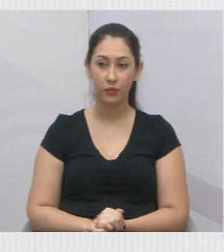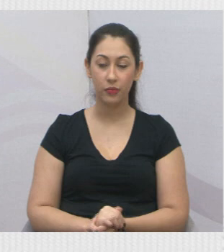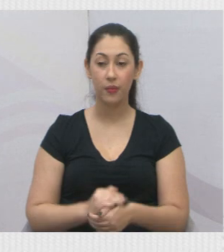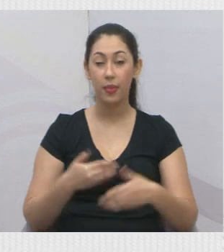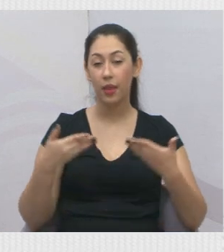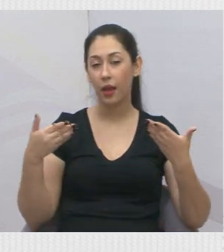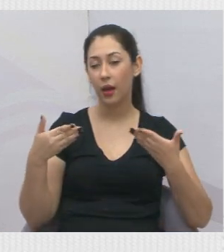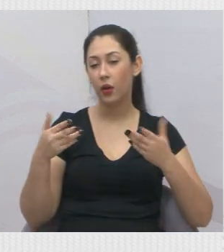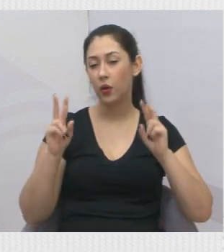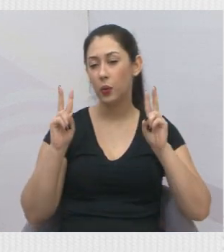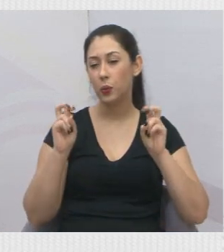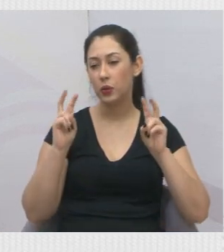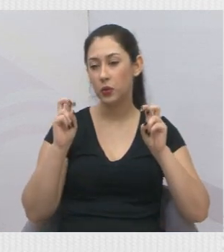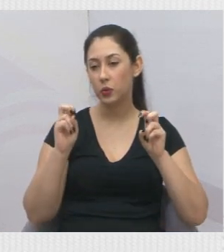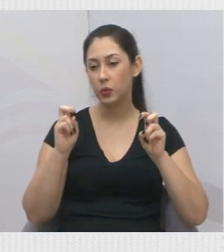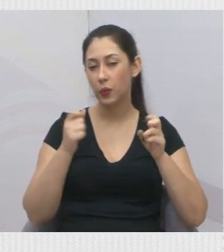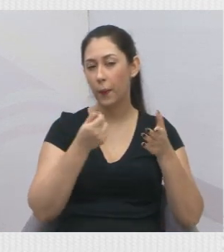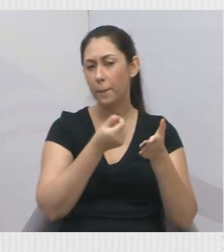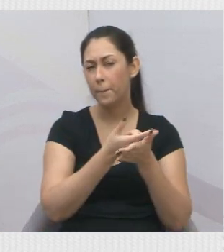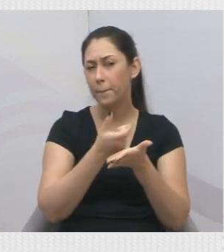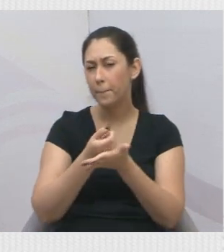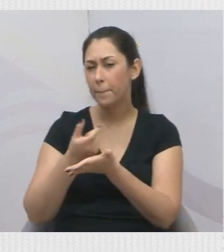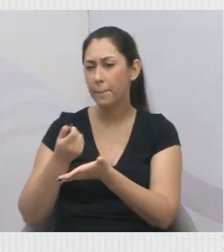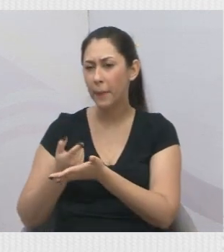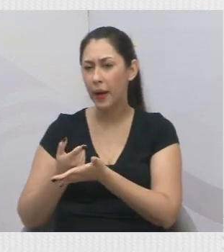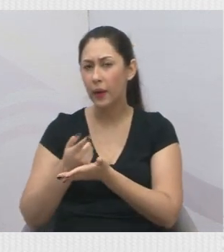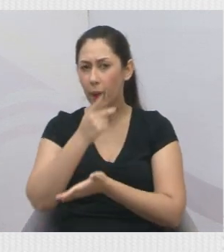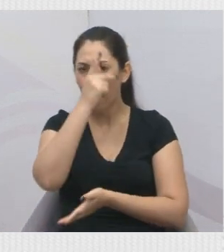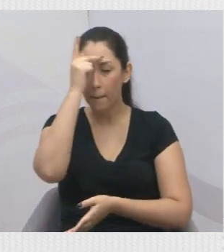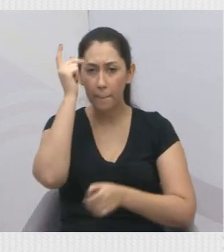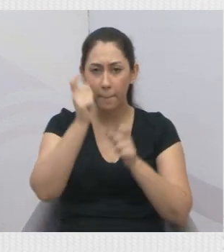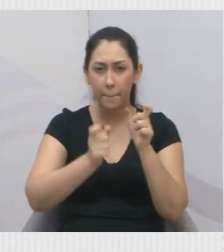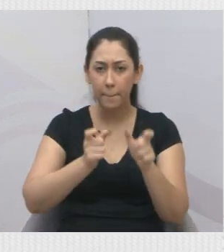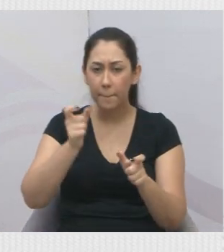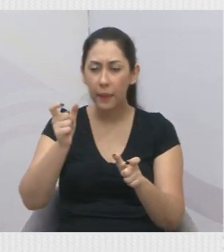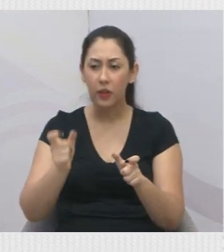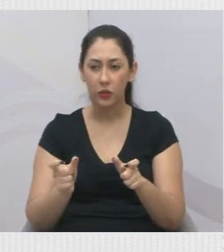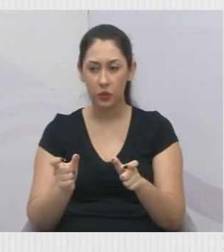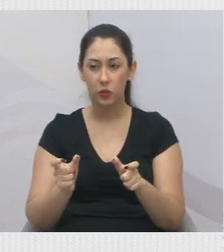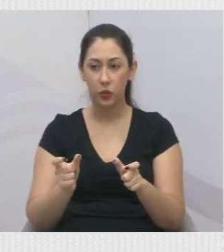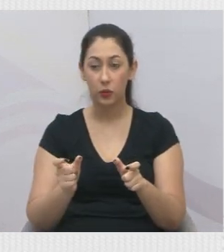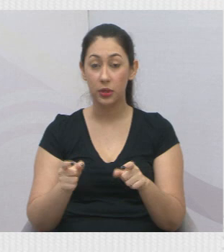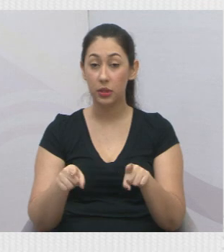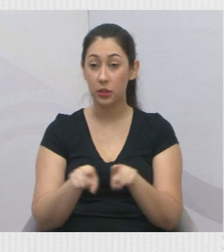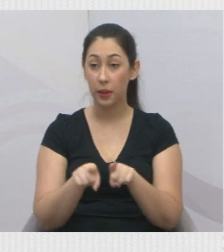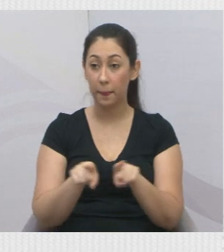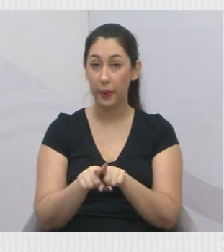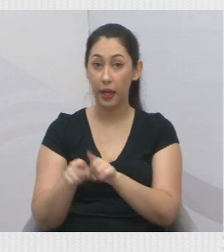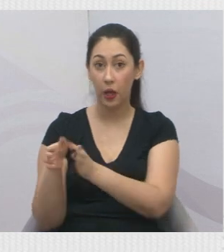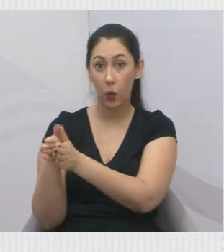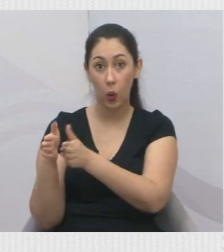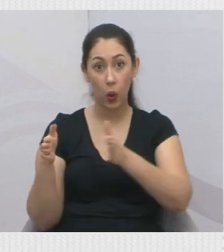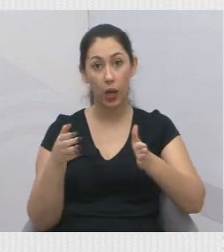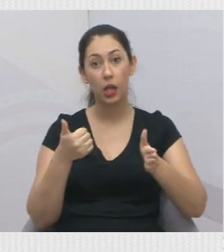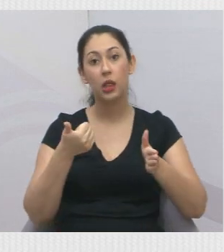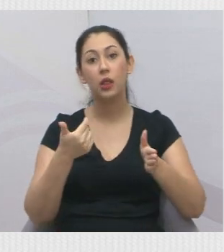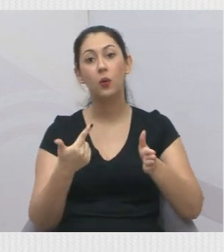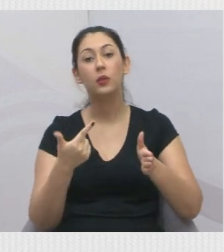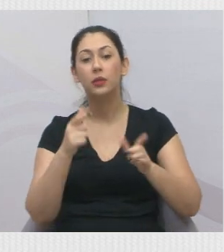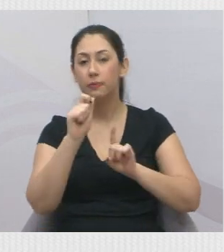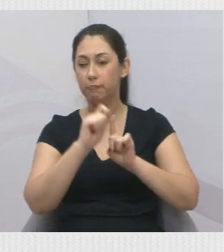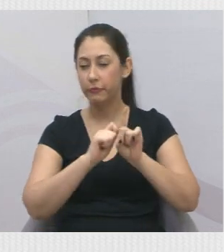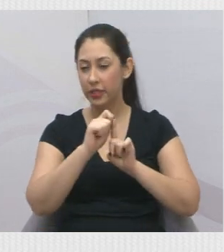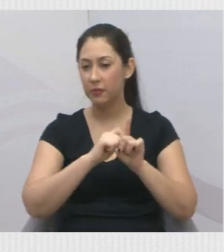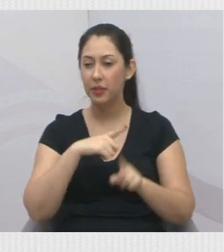Agora vamos falar sobre os gastos com pessoal. Lembrando que esses gastos pessoal também aos últimos 12 meses. Chegamos